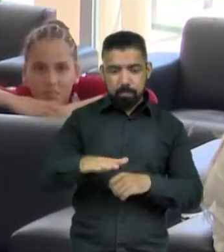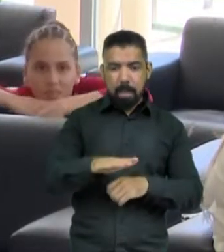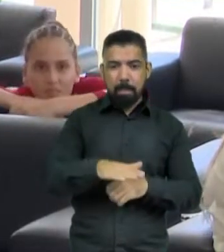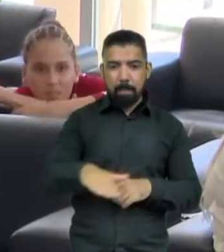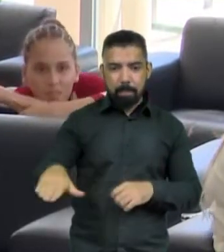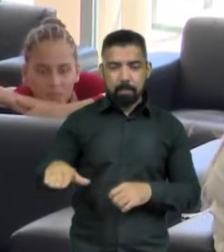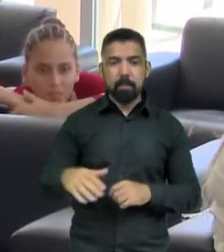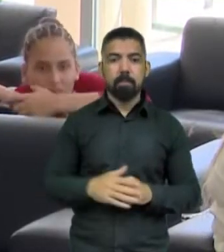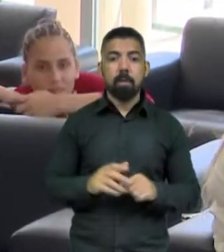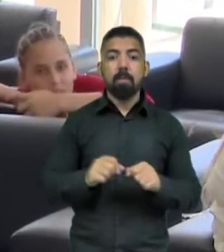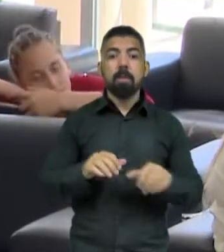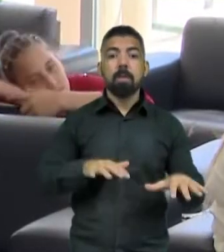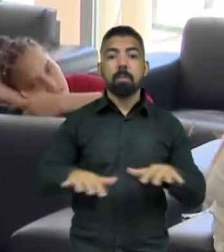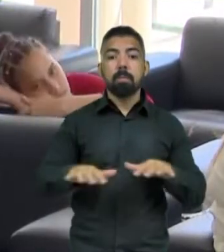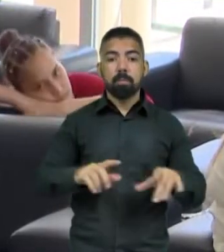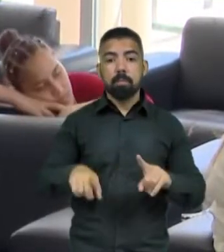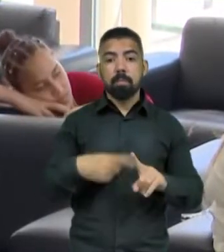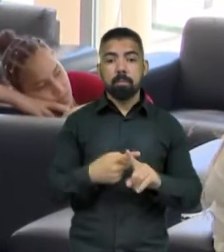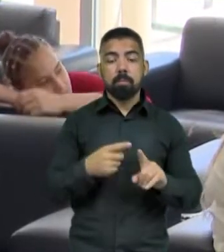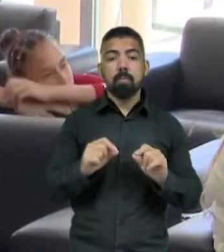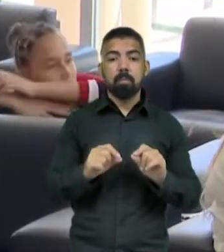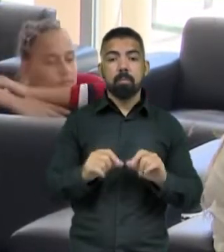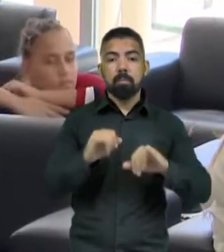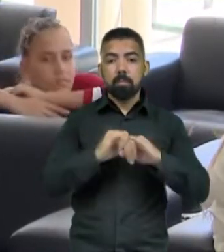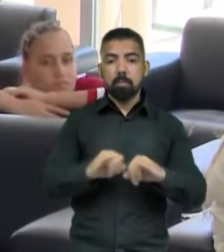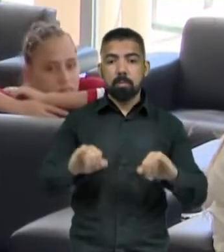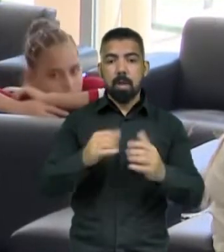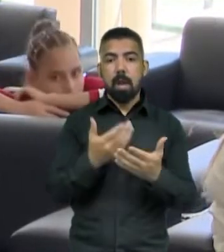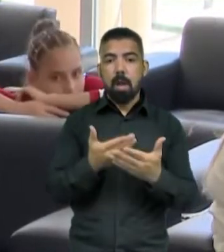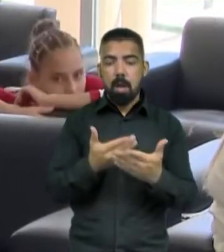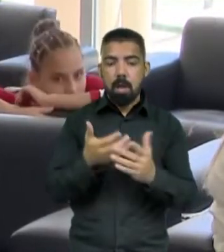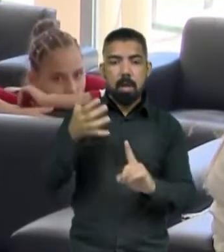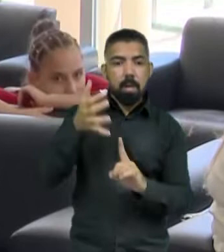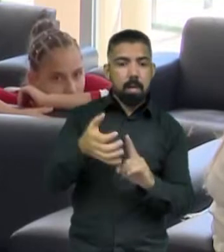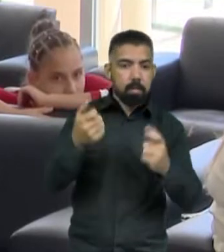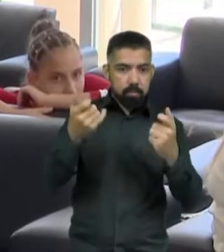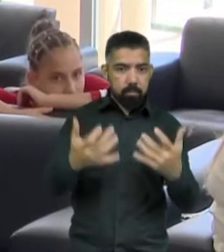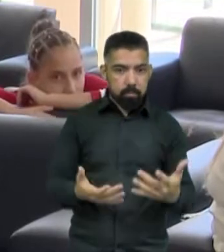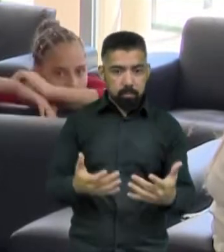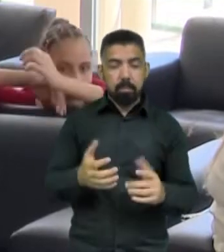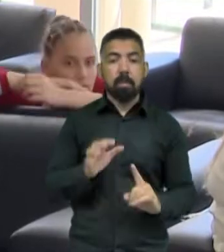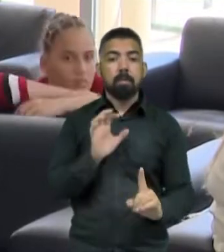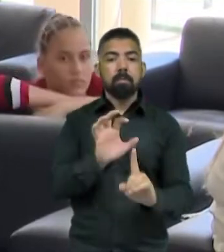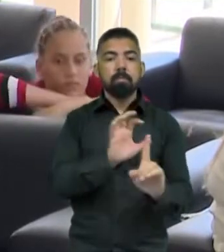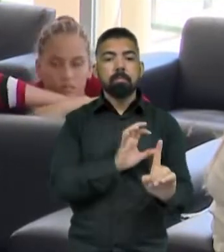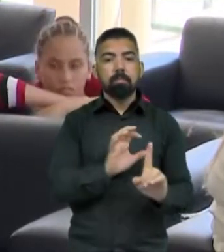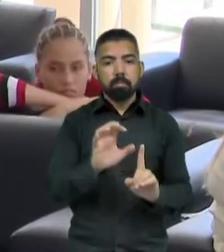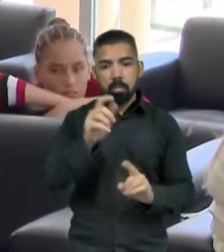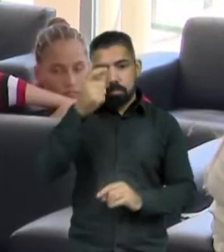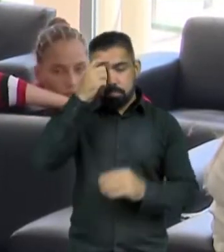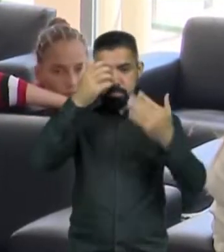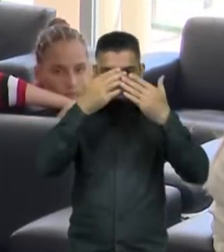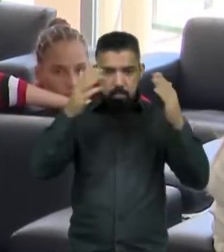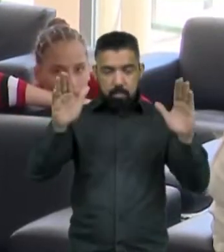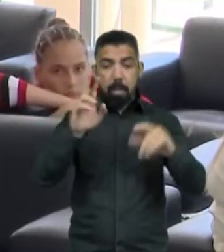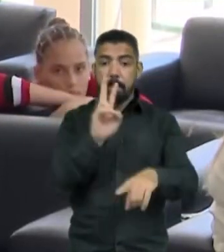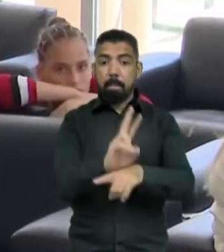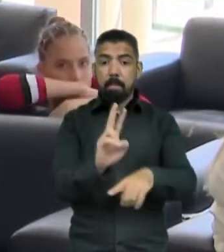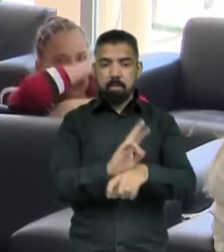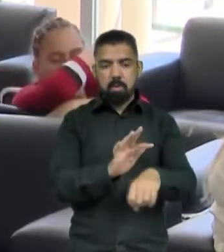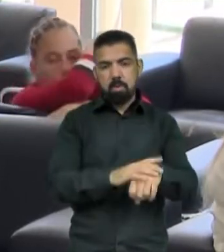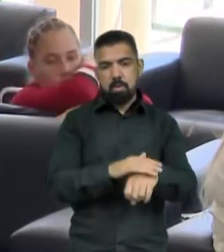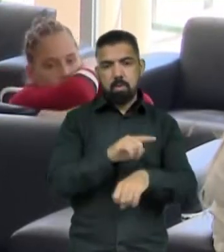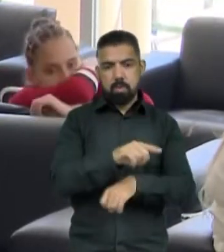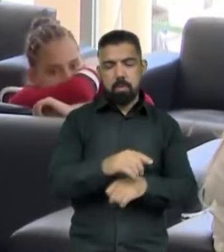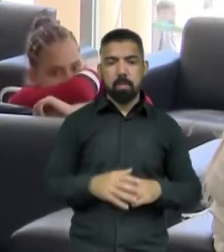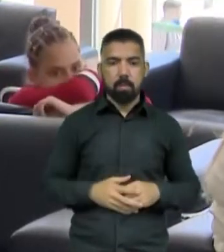e concentrações e aulas para poder prevenir essa patologia, essa doença. Porque, assim, quando a